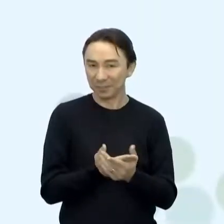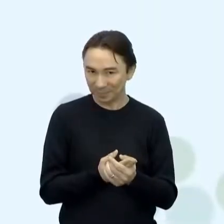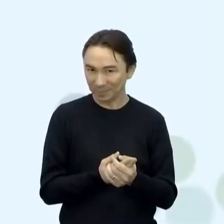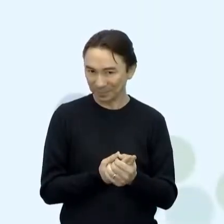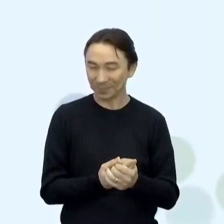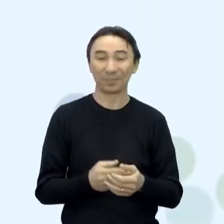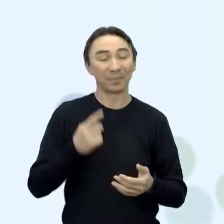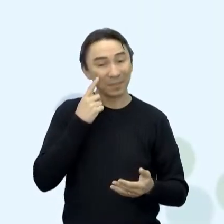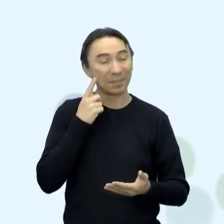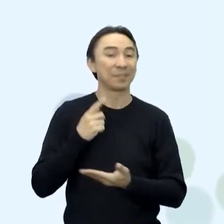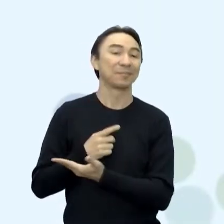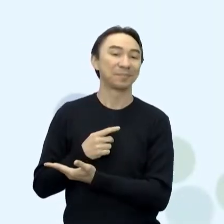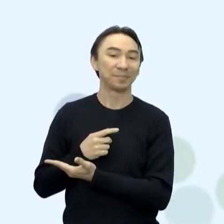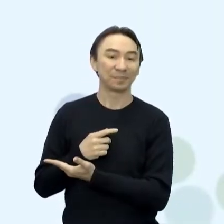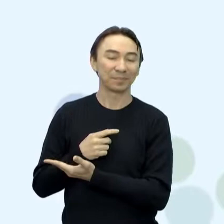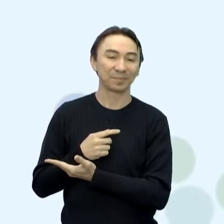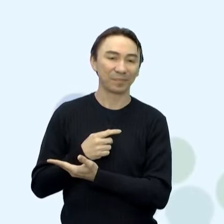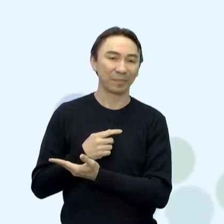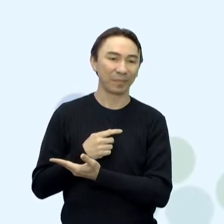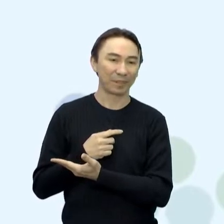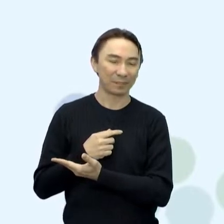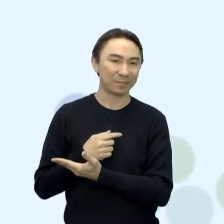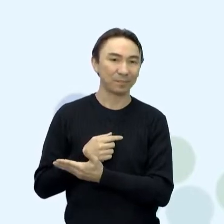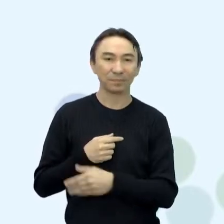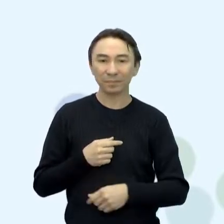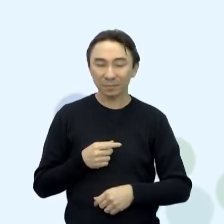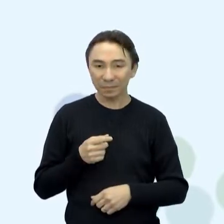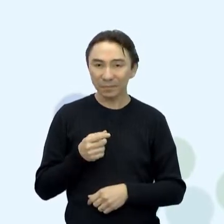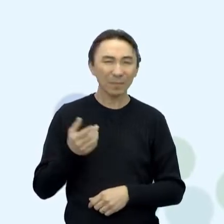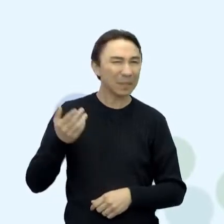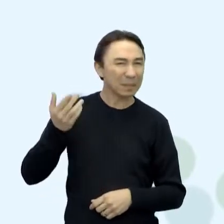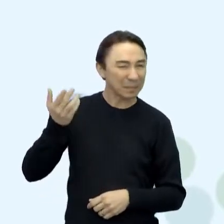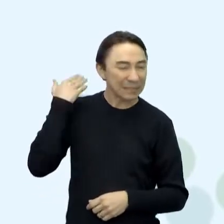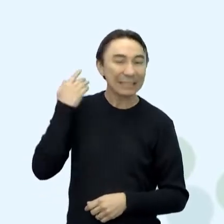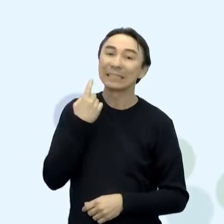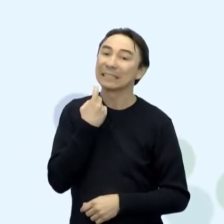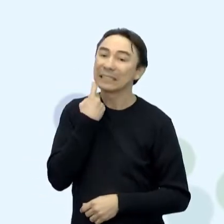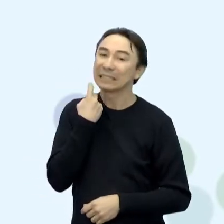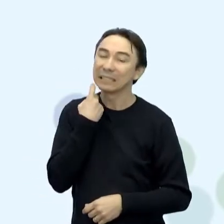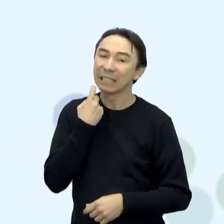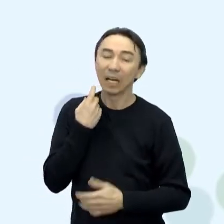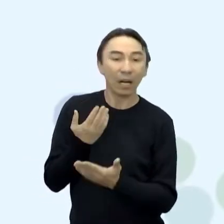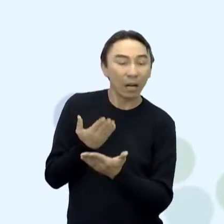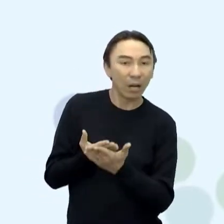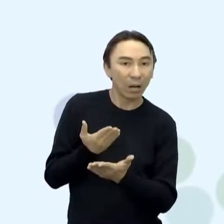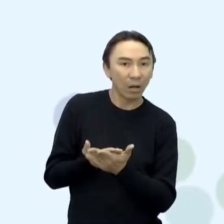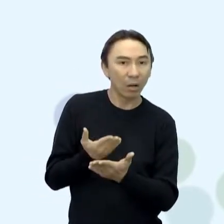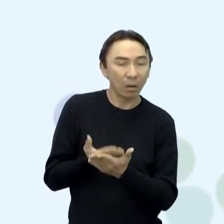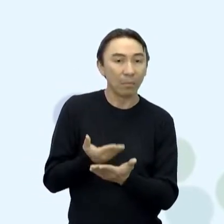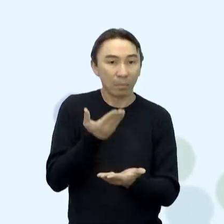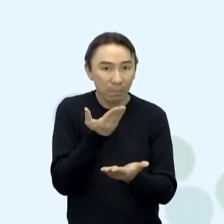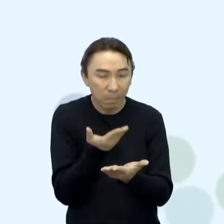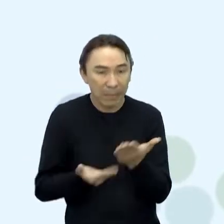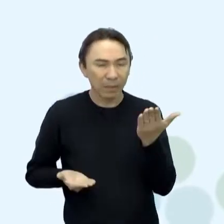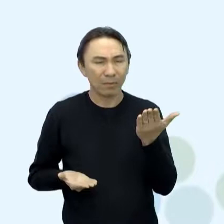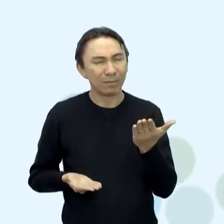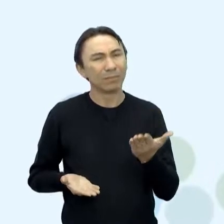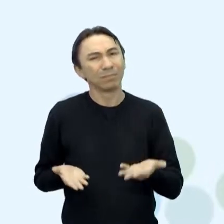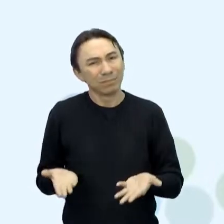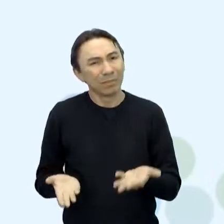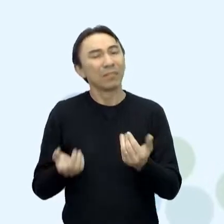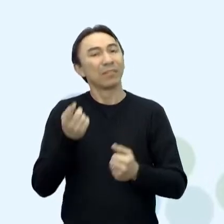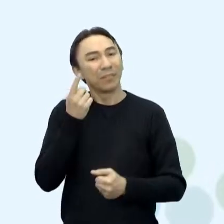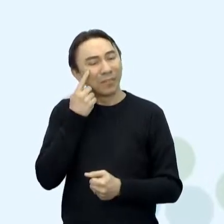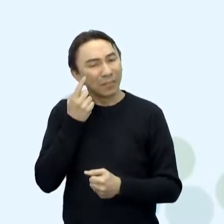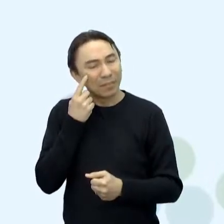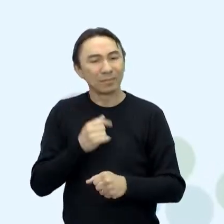nosso planejamento. Quem perdeu a aula da sexta passada, é bacana assistir, procure aí, busque lá no